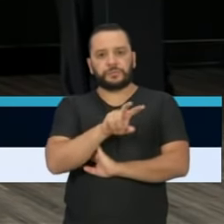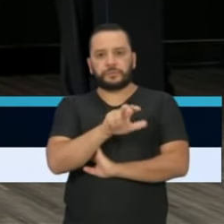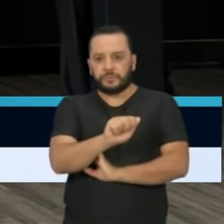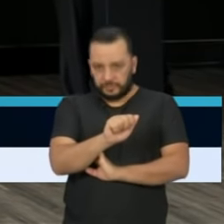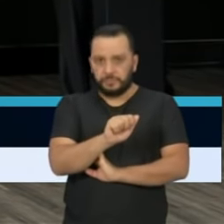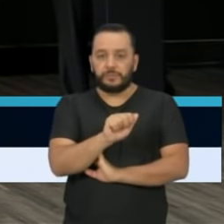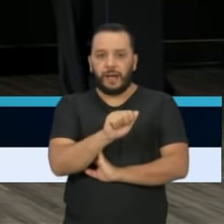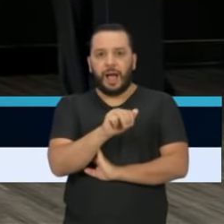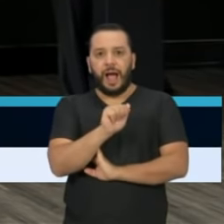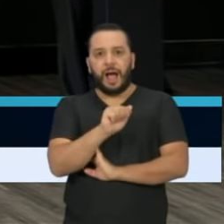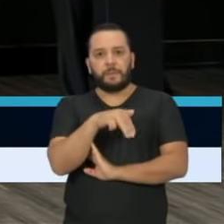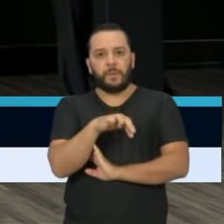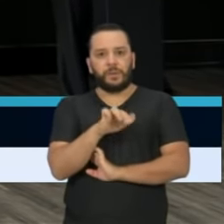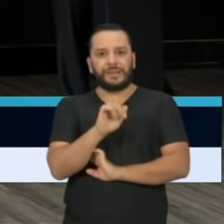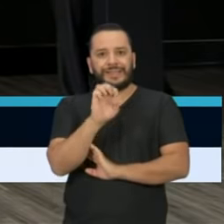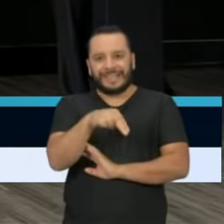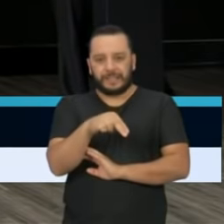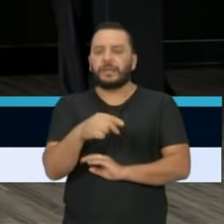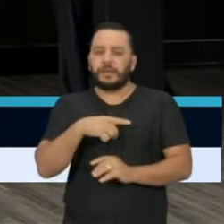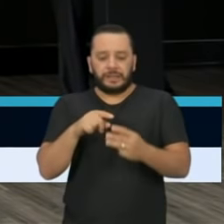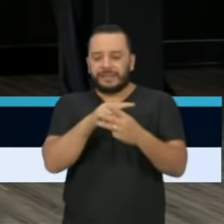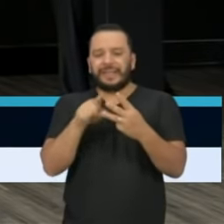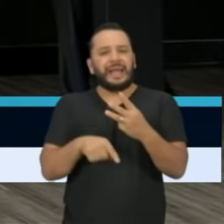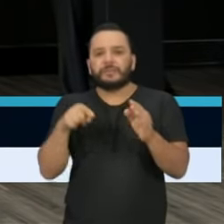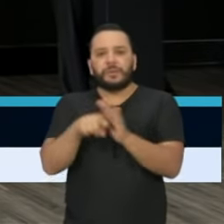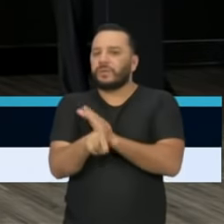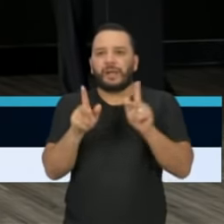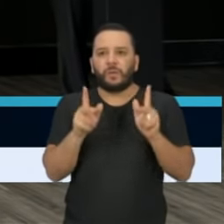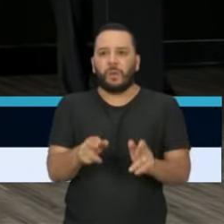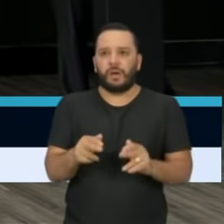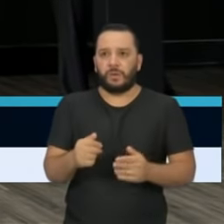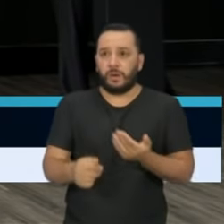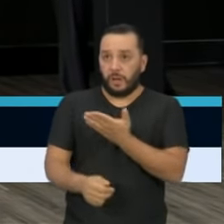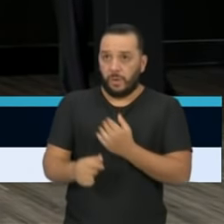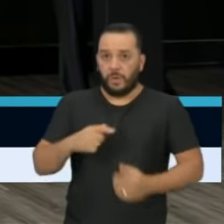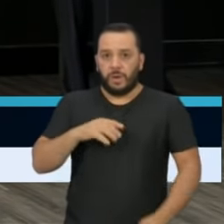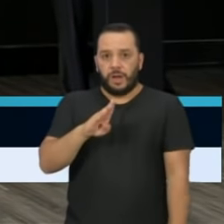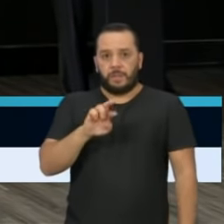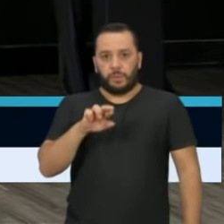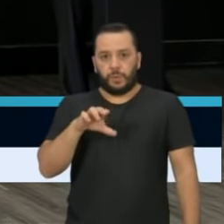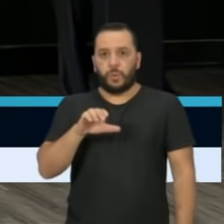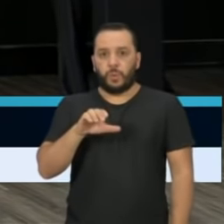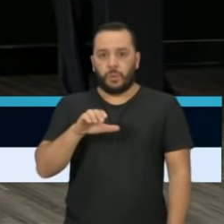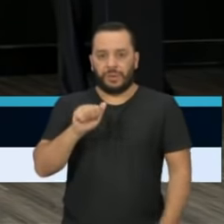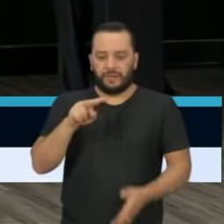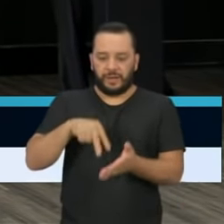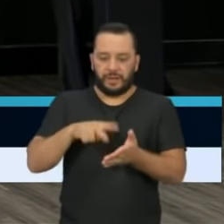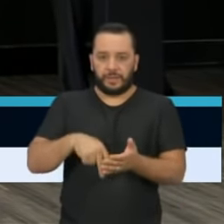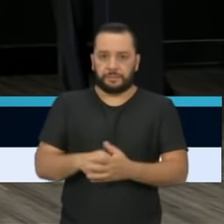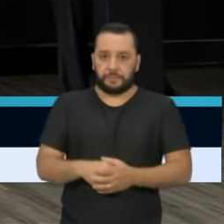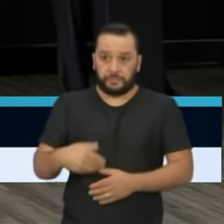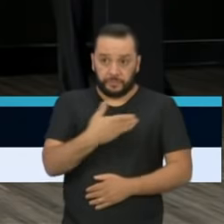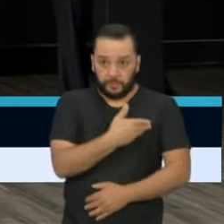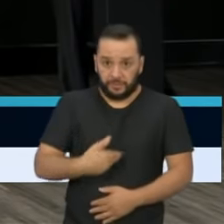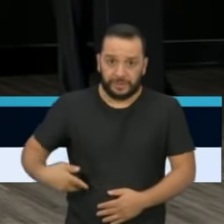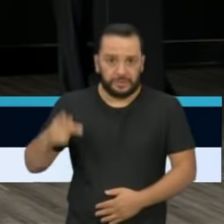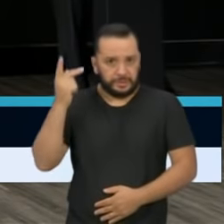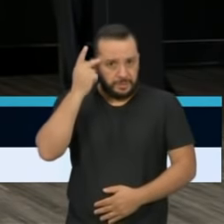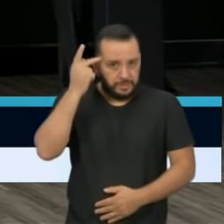formula a pergunta desses três jornalistas é a também jornalista Bruna Fazano. Bruna. O governo de São